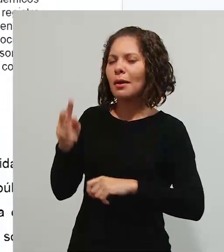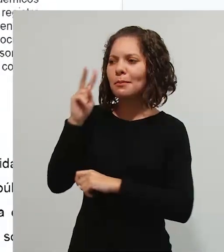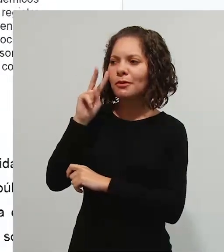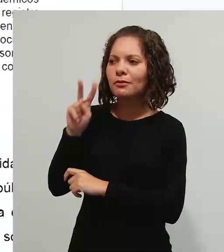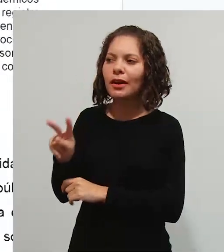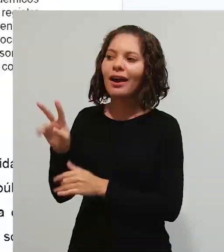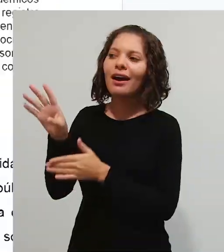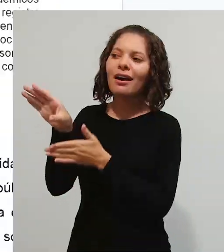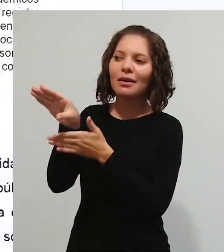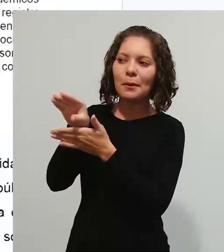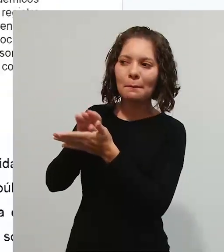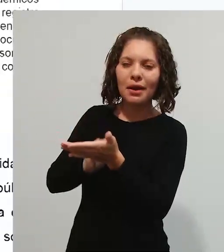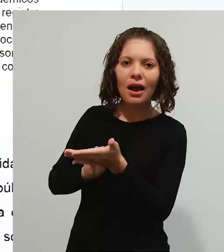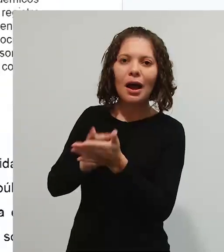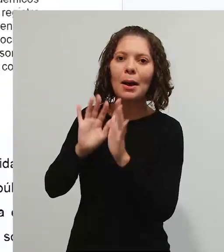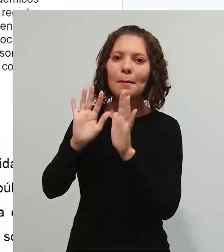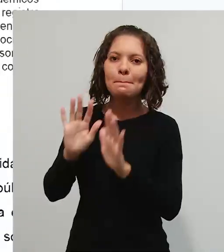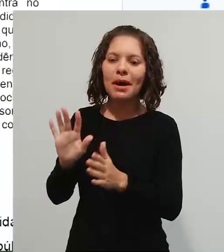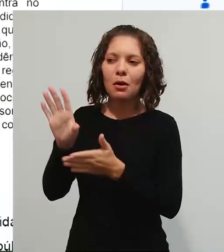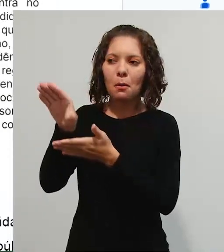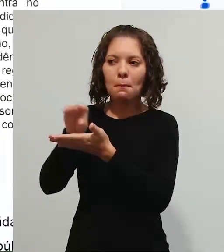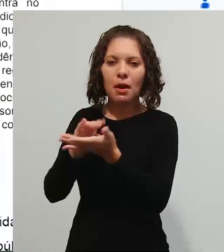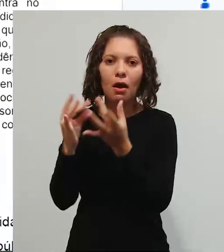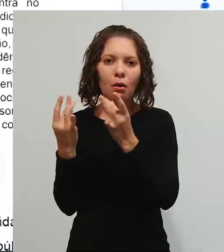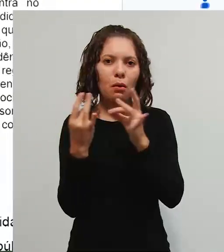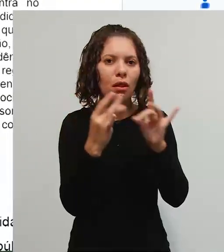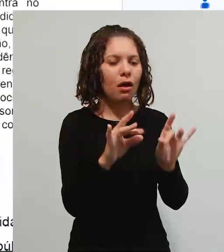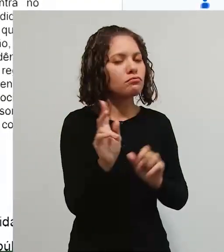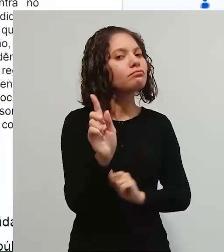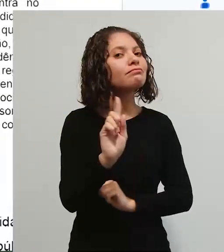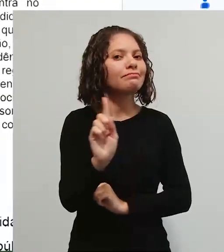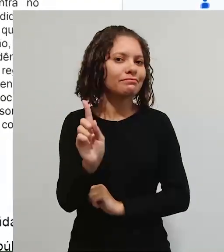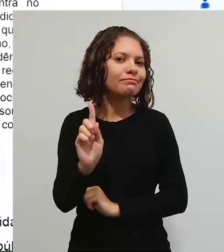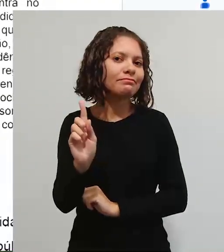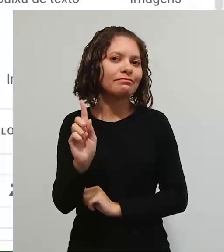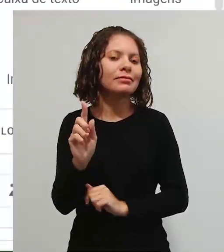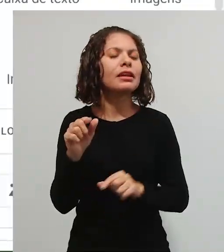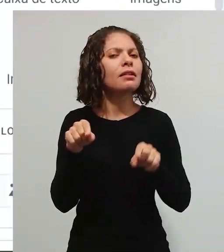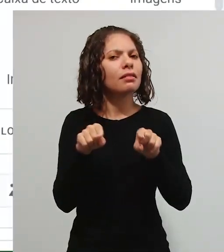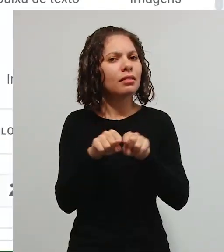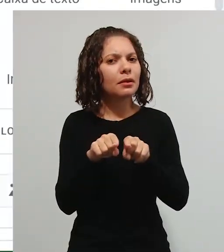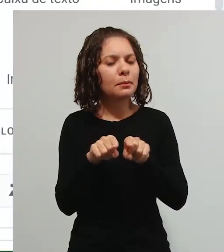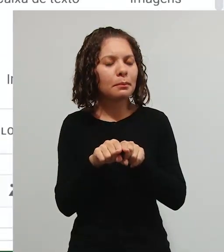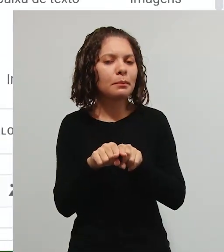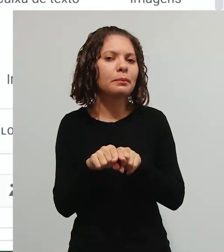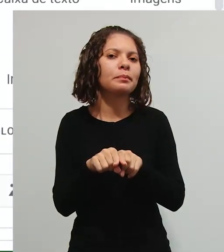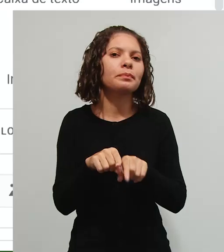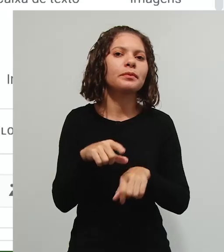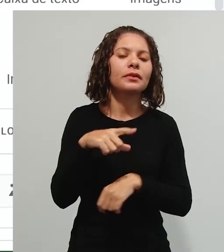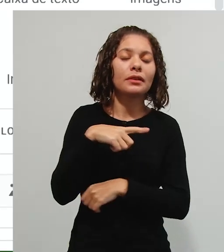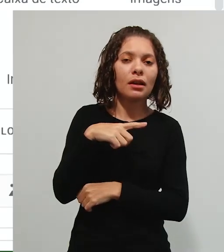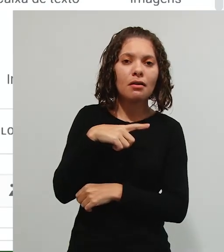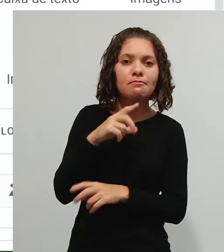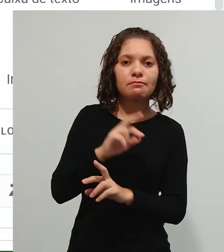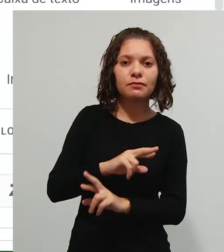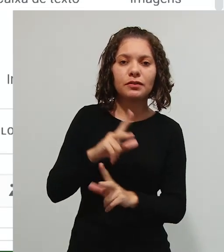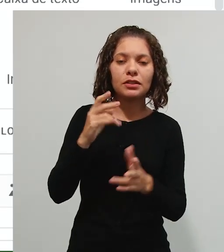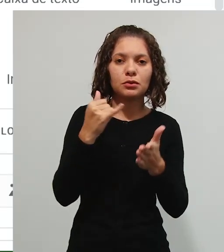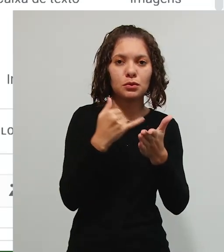da diferença entre introdução e resumo. E aí a gente volta aqui para o nosso portfólio só para a gente visualizar.